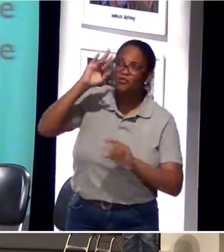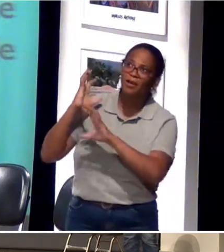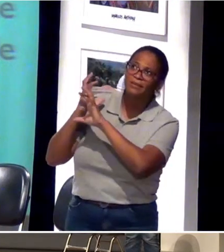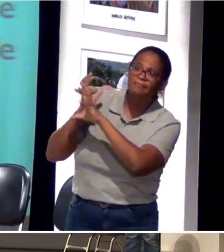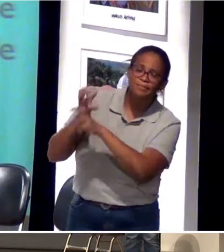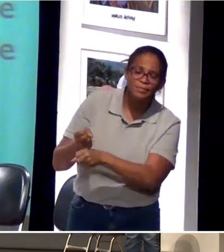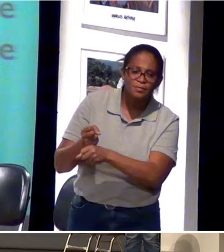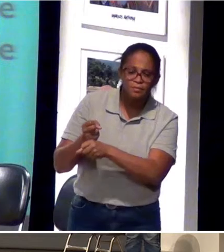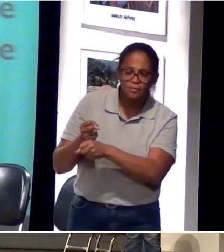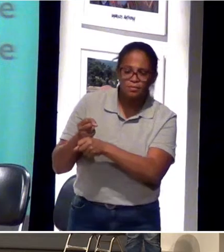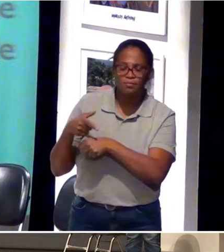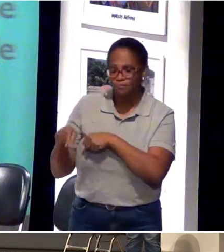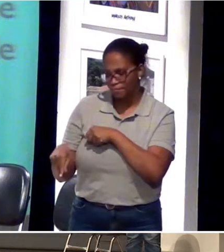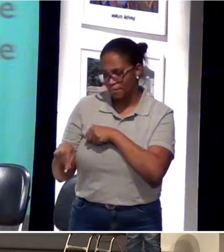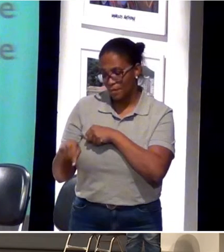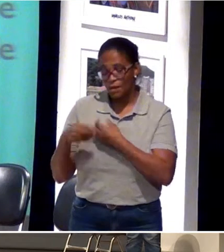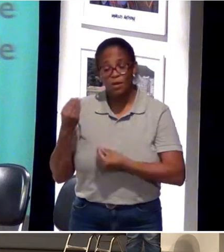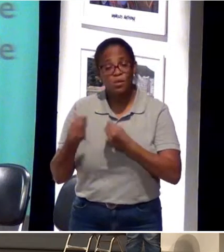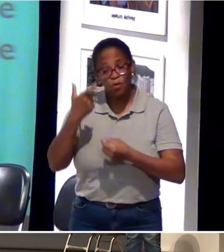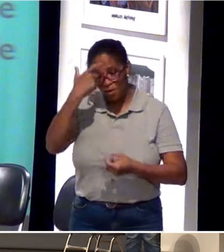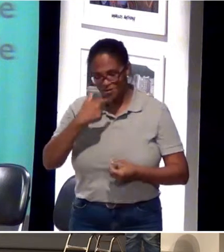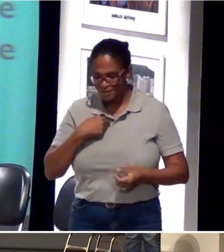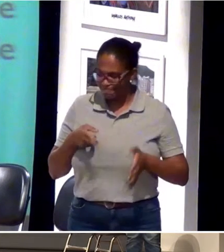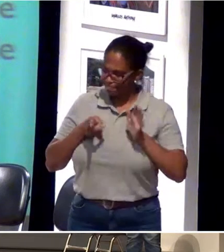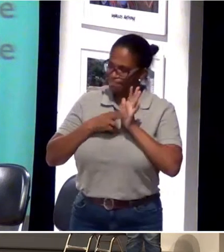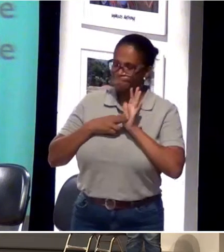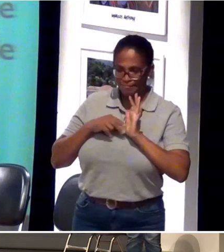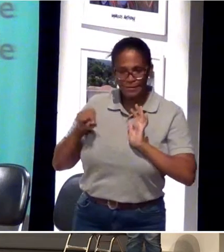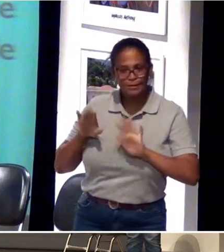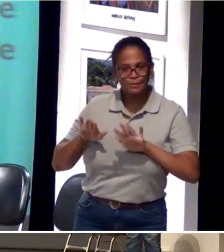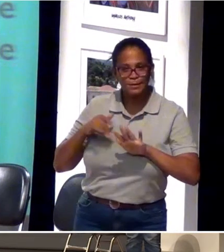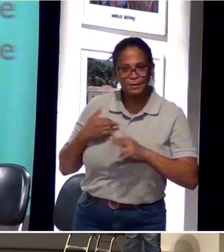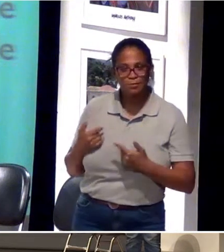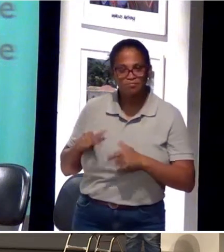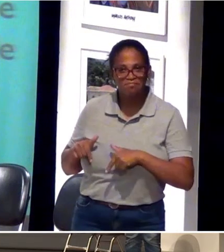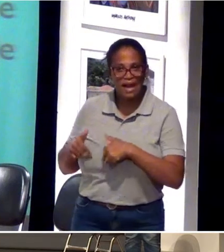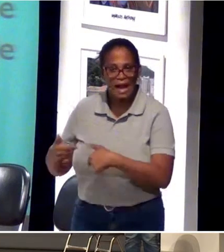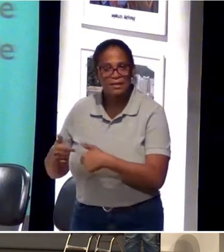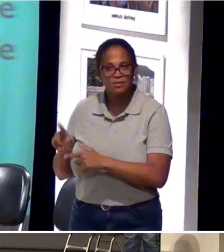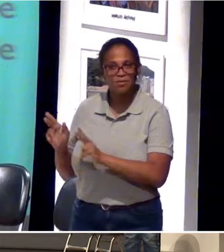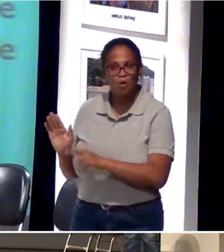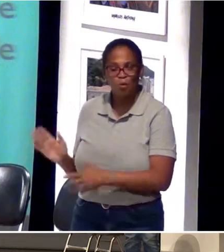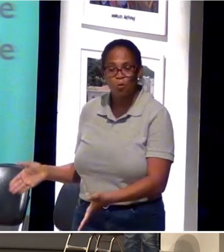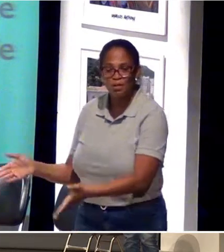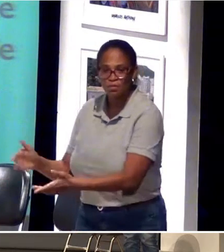para a gente e o quanto a gente se reconhece reproduzindo isso e o quanto que a gente consegue se